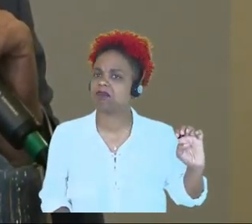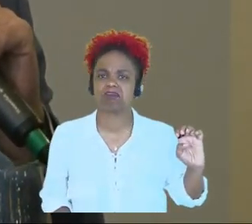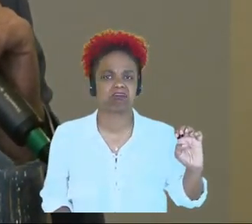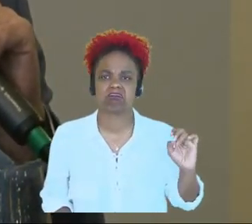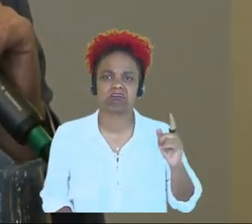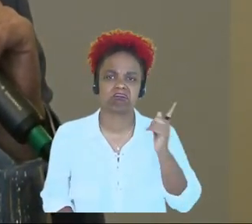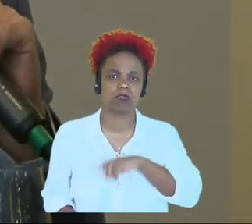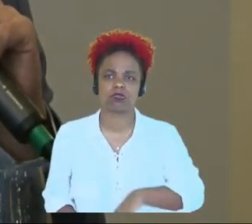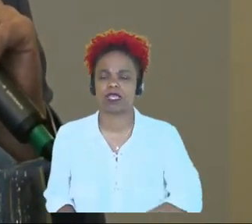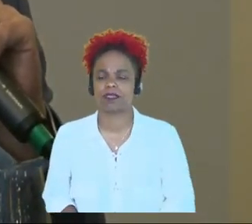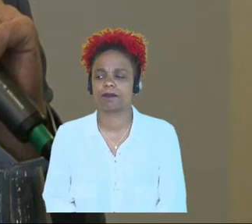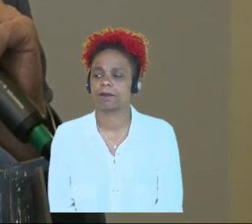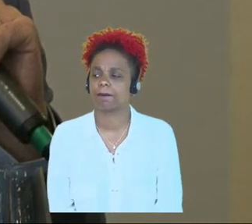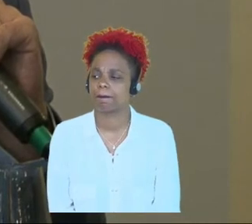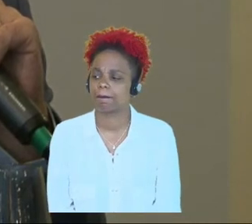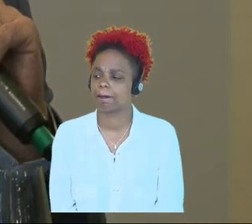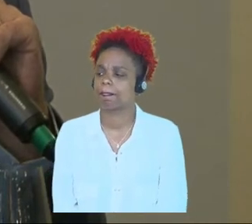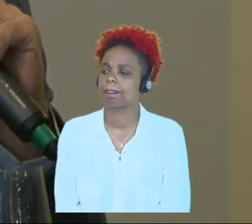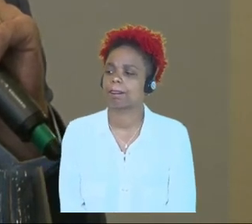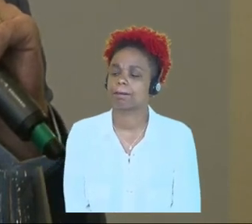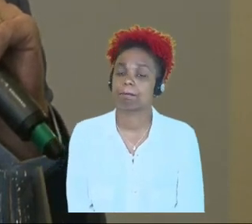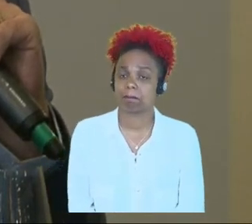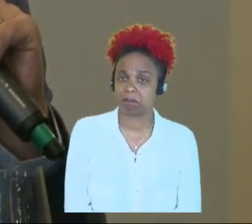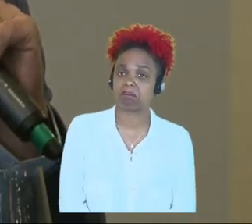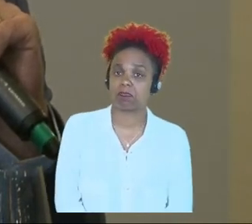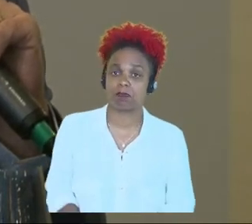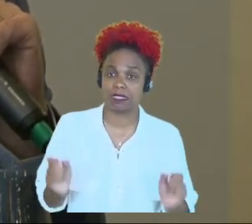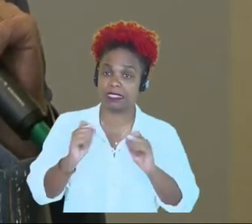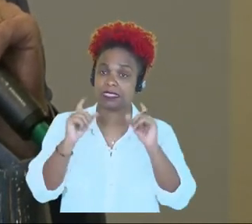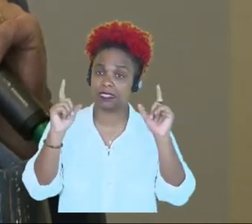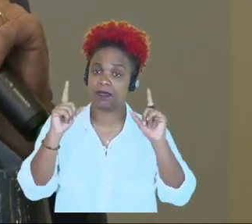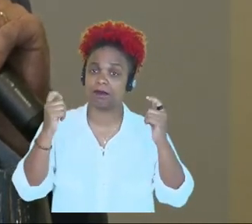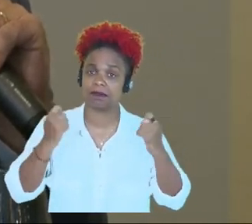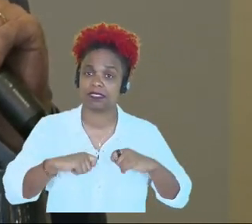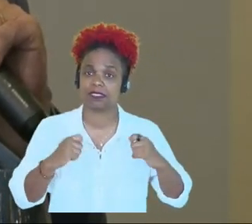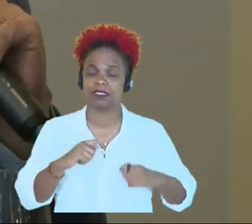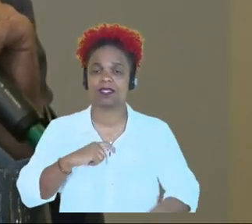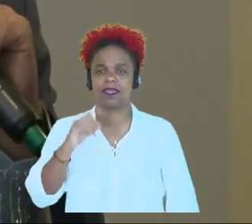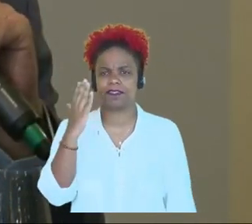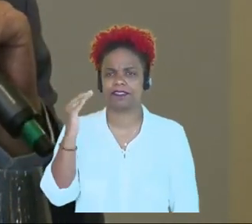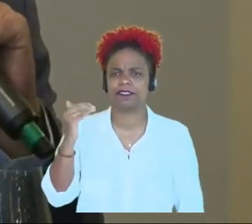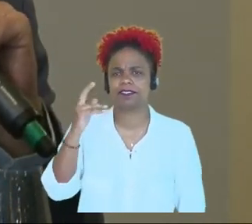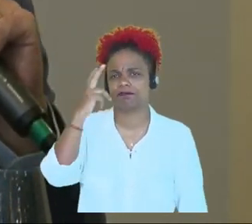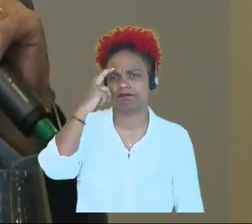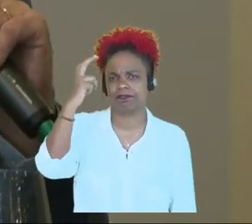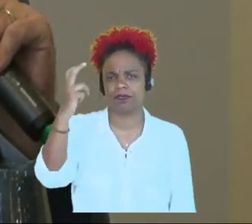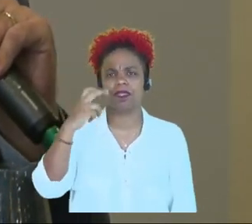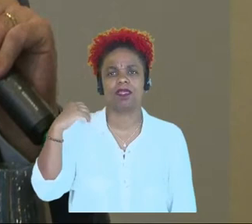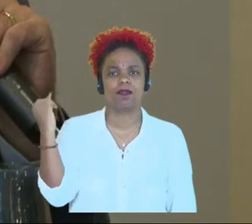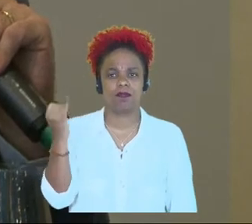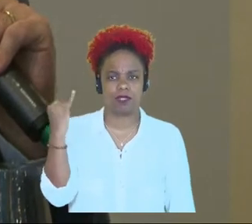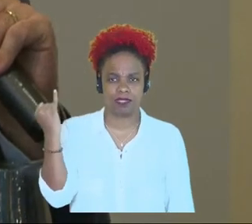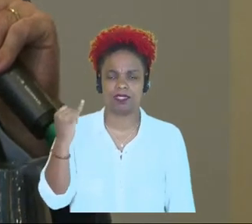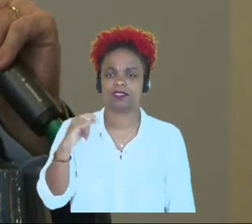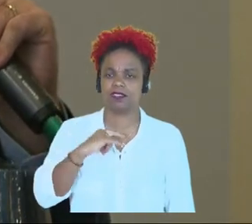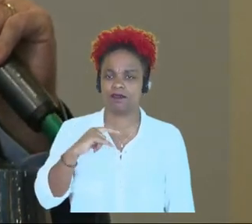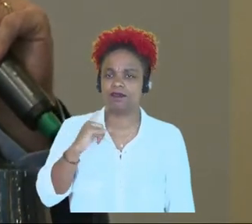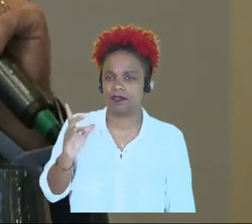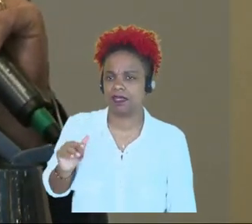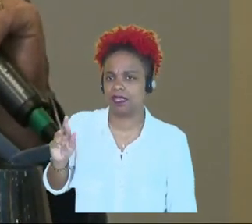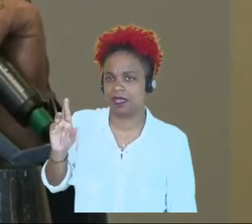chegar. Então, acho que a esquerda tem que se atentar para isso, né? Artistas são importantes, intelectuais como nós são importantes, claro